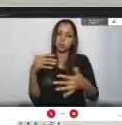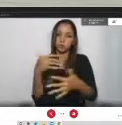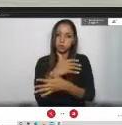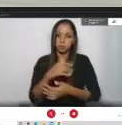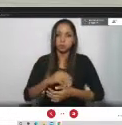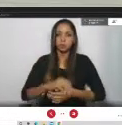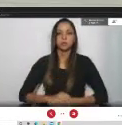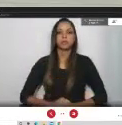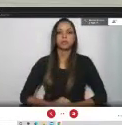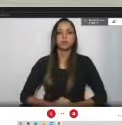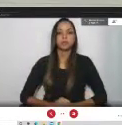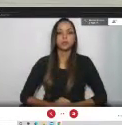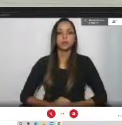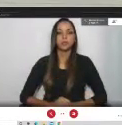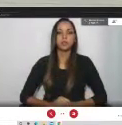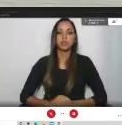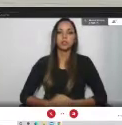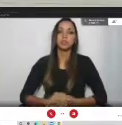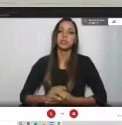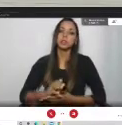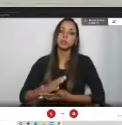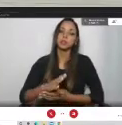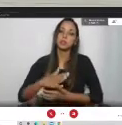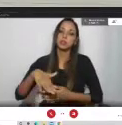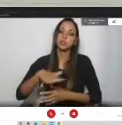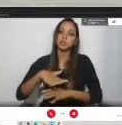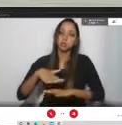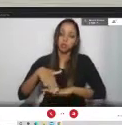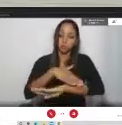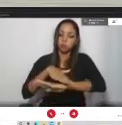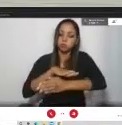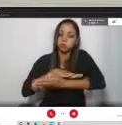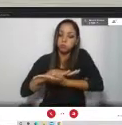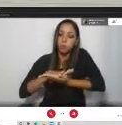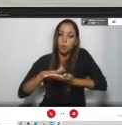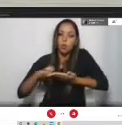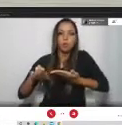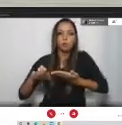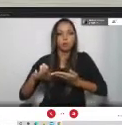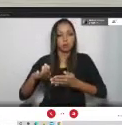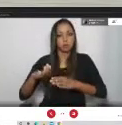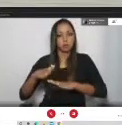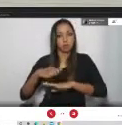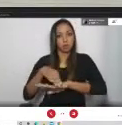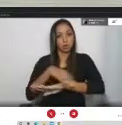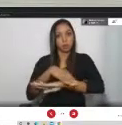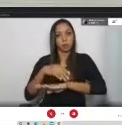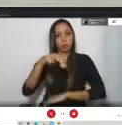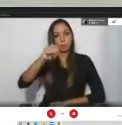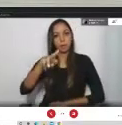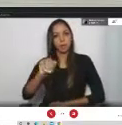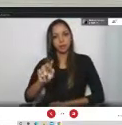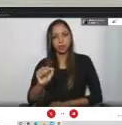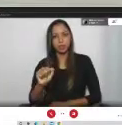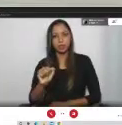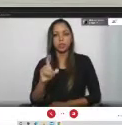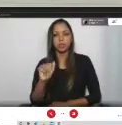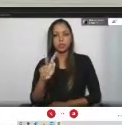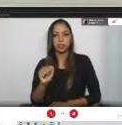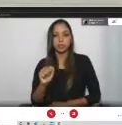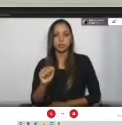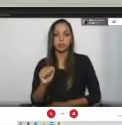a adoção de providência para a pavimentação da segunda via, rua Maria Dalva Fagundes, rua antiga rua 10,